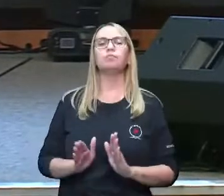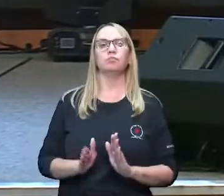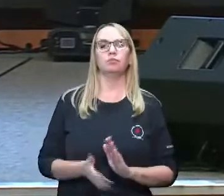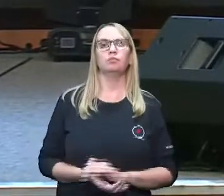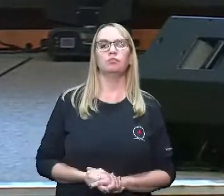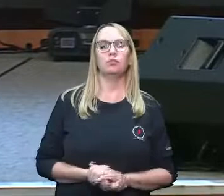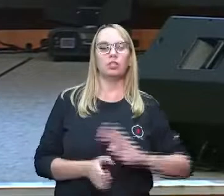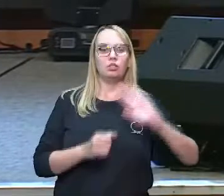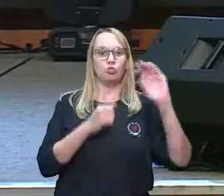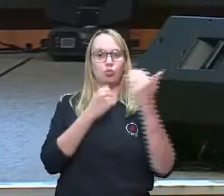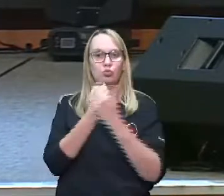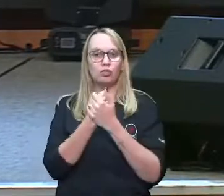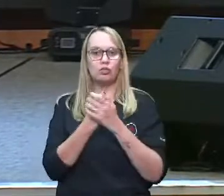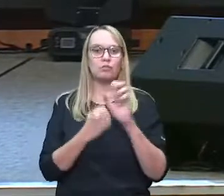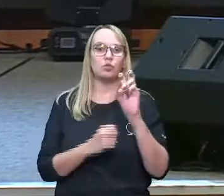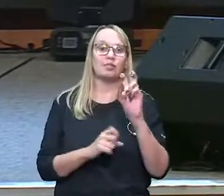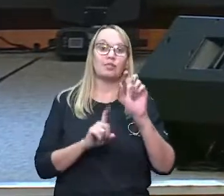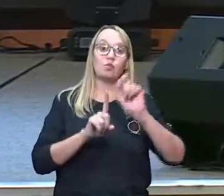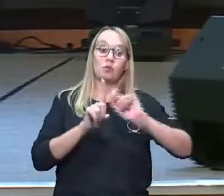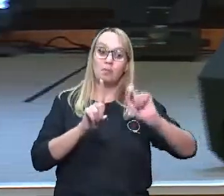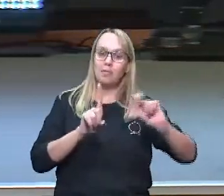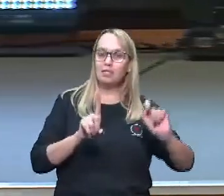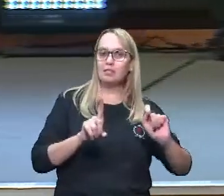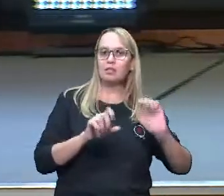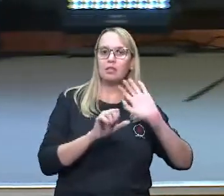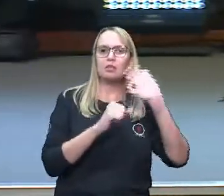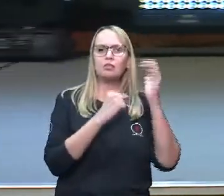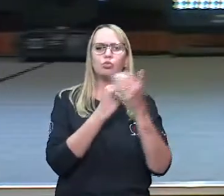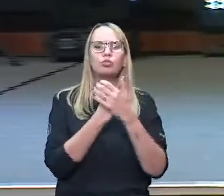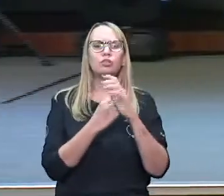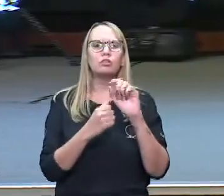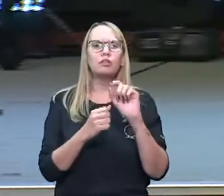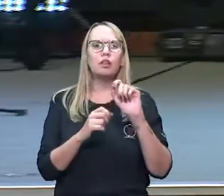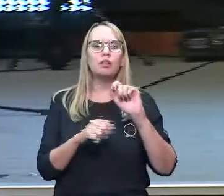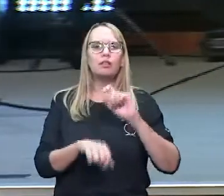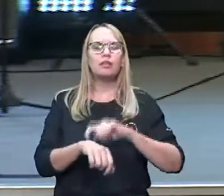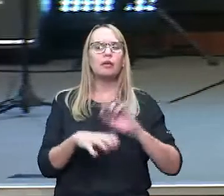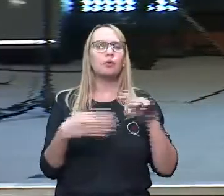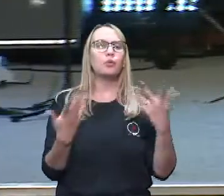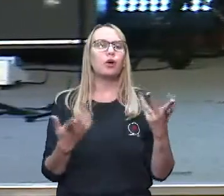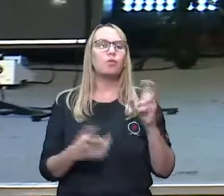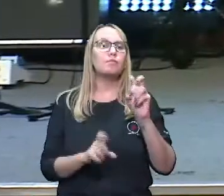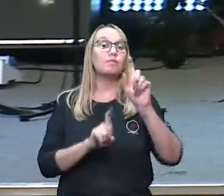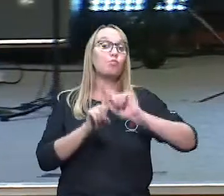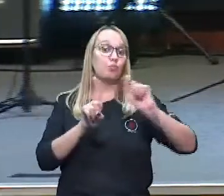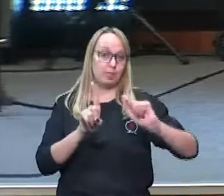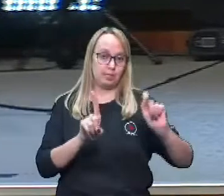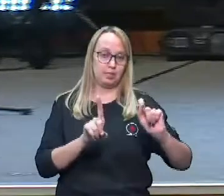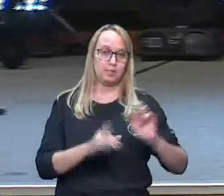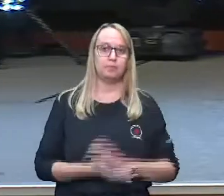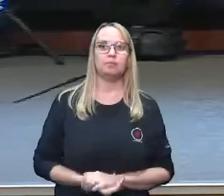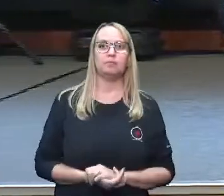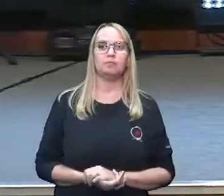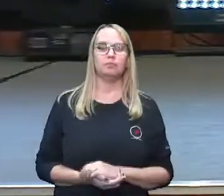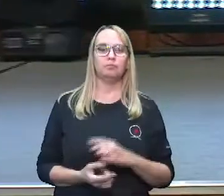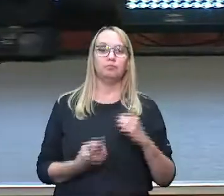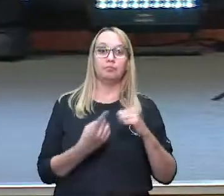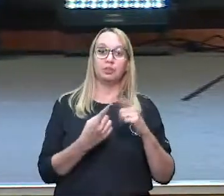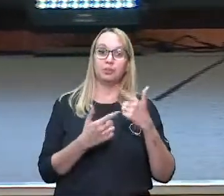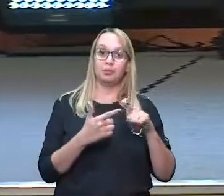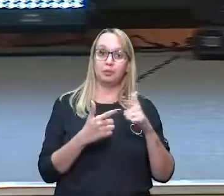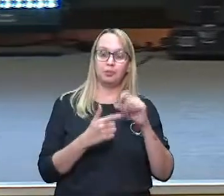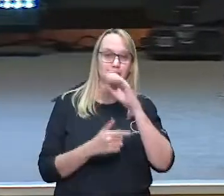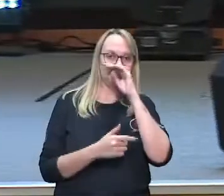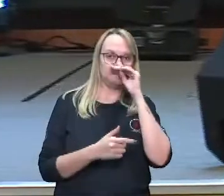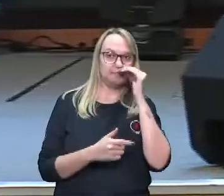por 5 meses. Ocultou-se por quanto tempo? 5 meses. Aqui, primeiro problema,